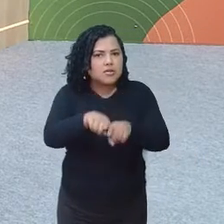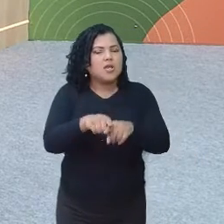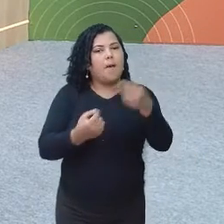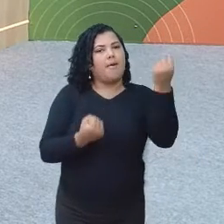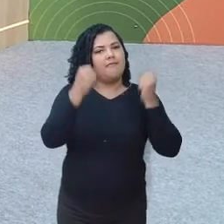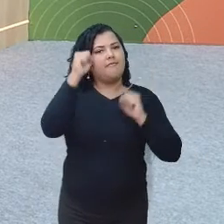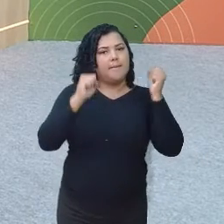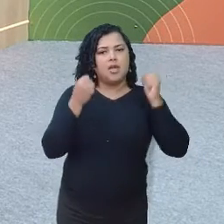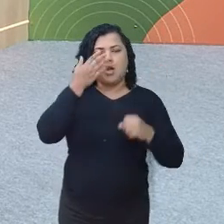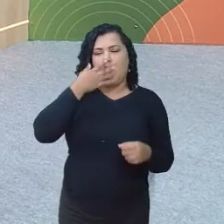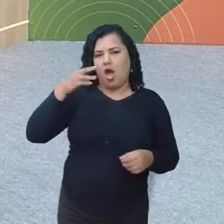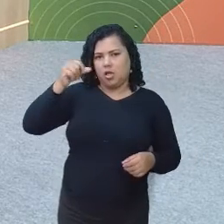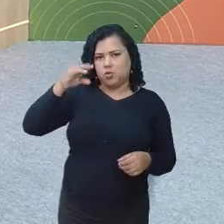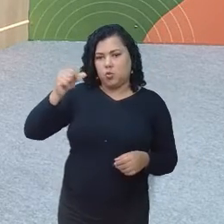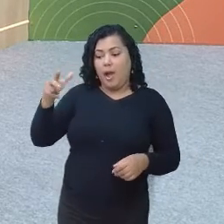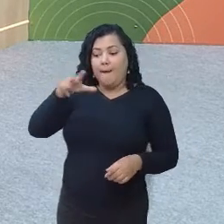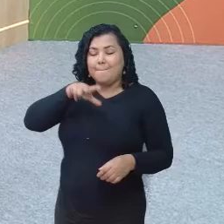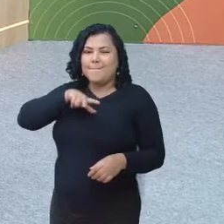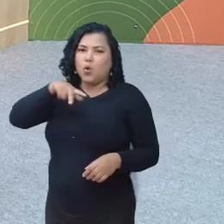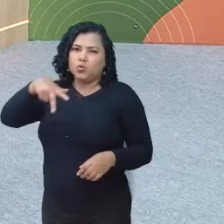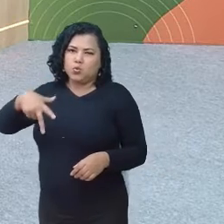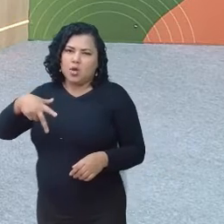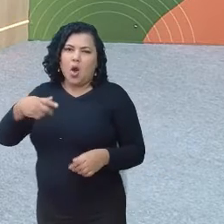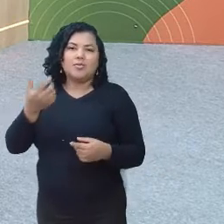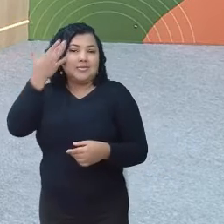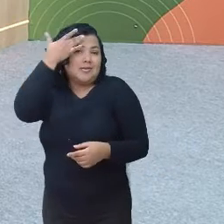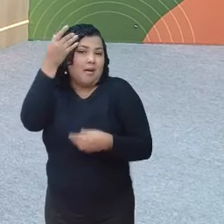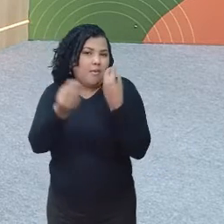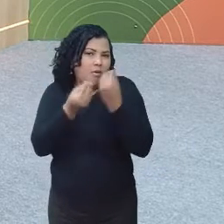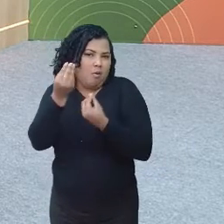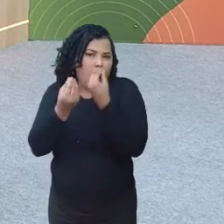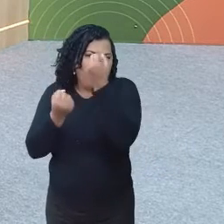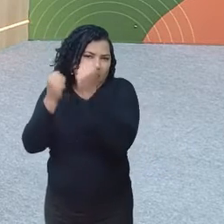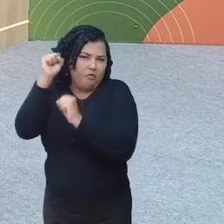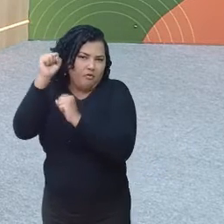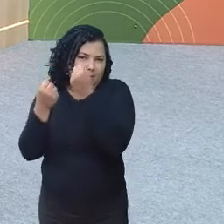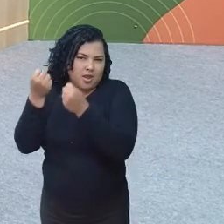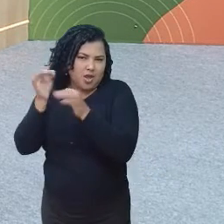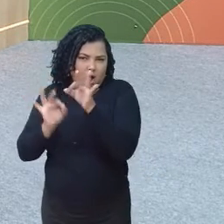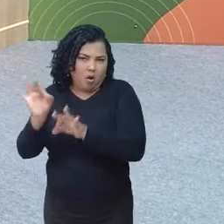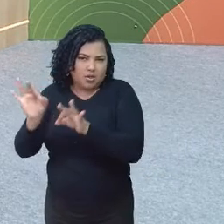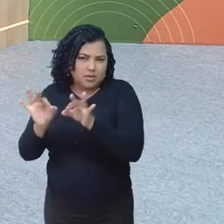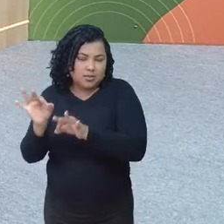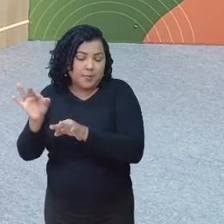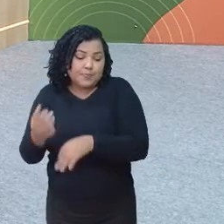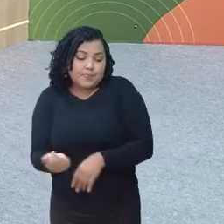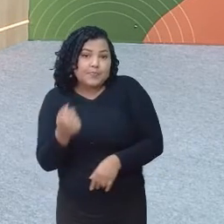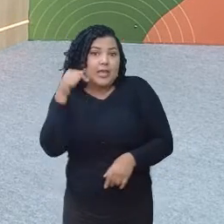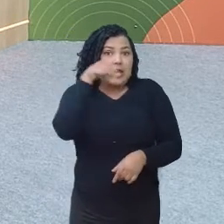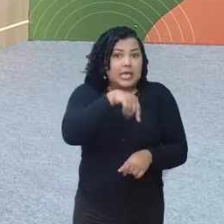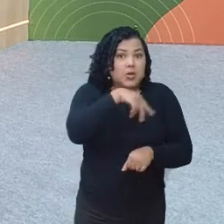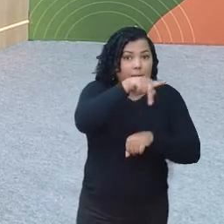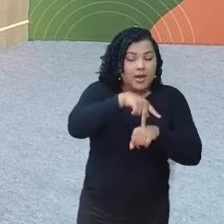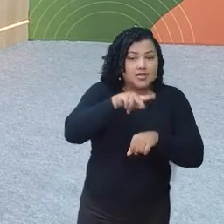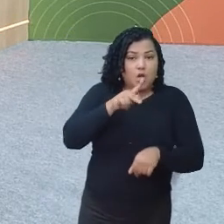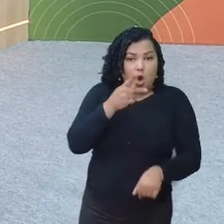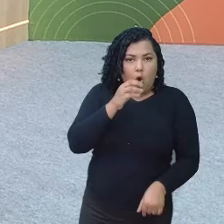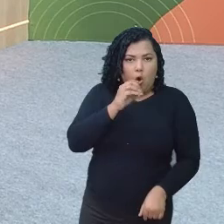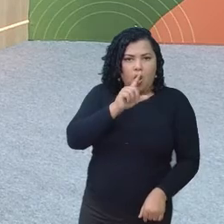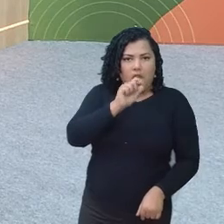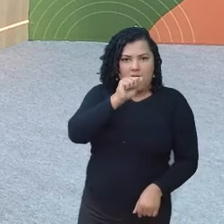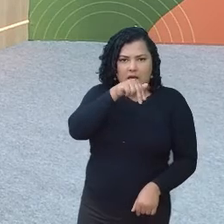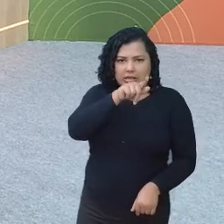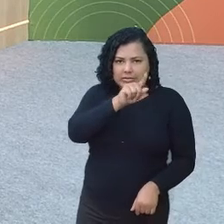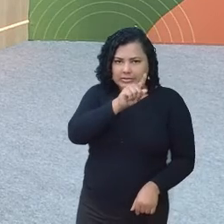Os holandeses, eles tinham capital, o dinheiro, né? E eles investiam o dinheiro holandês na produção do